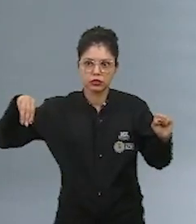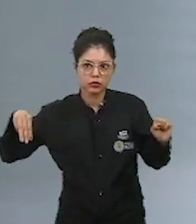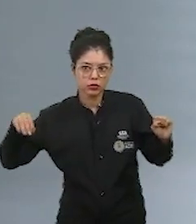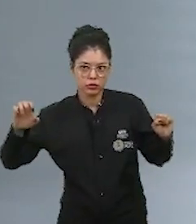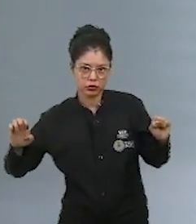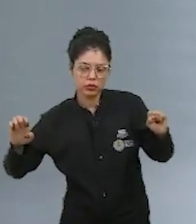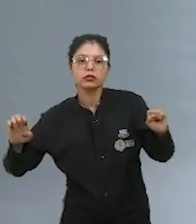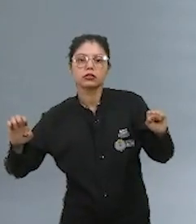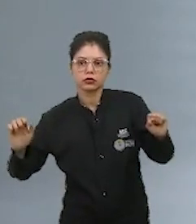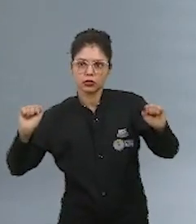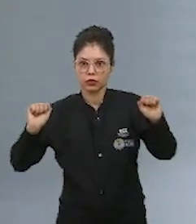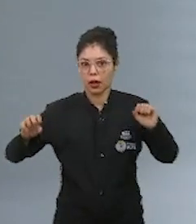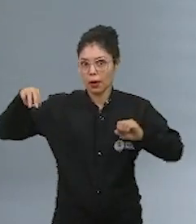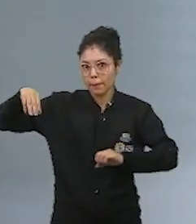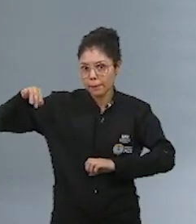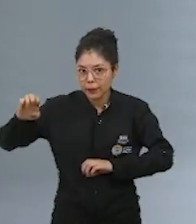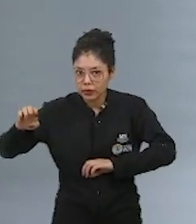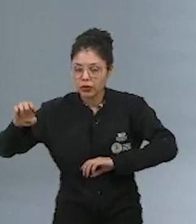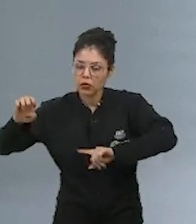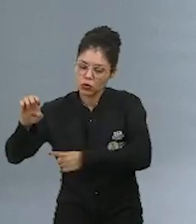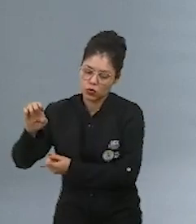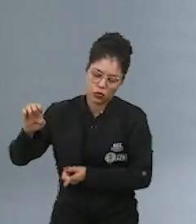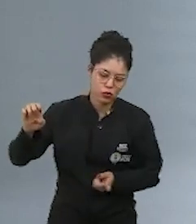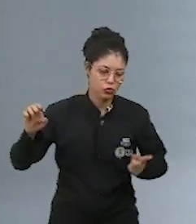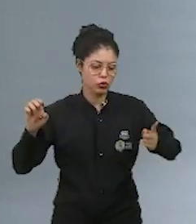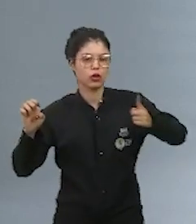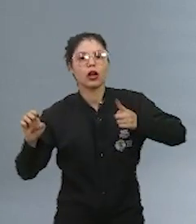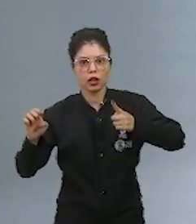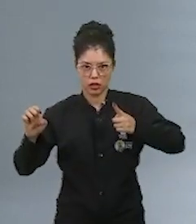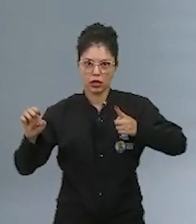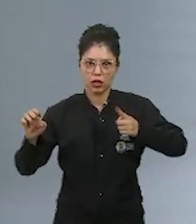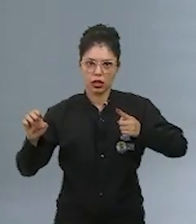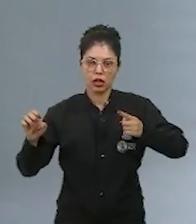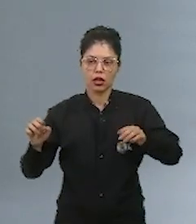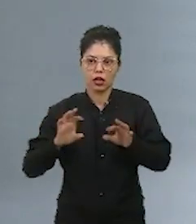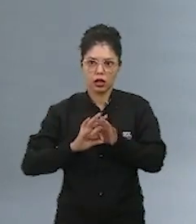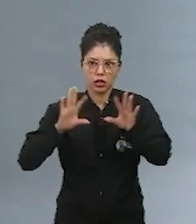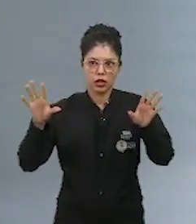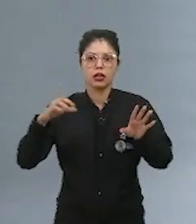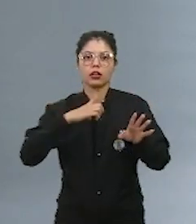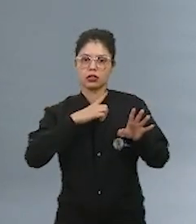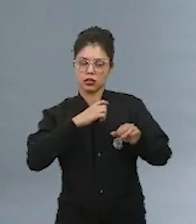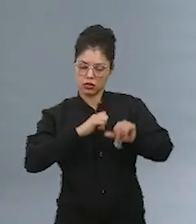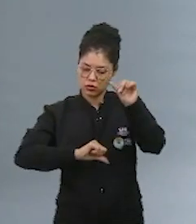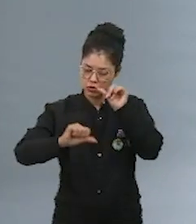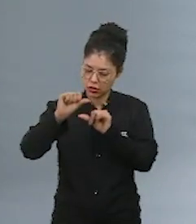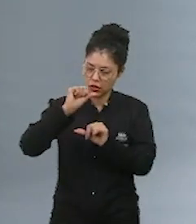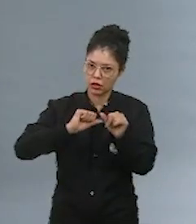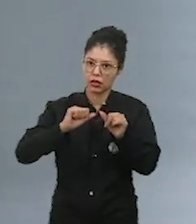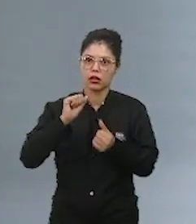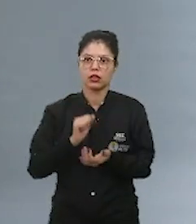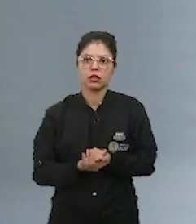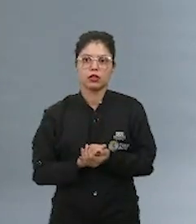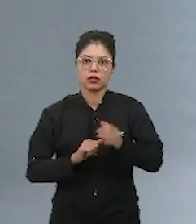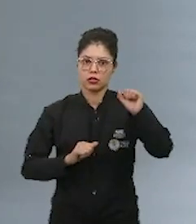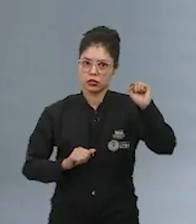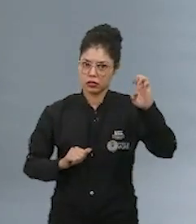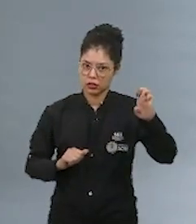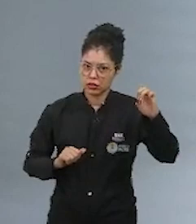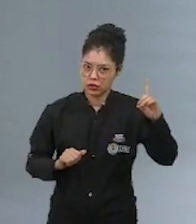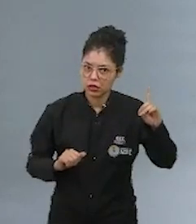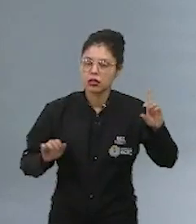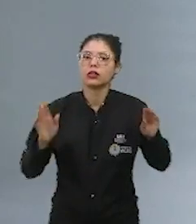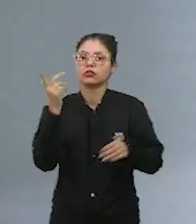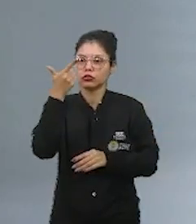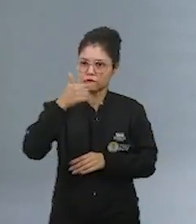rocha metamórfica, ela pode passar por processo de intemperismo, soltar os seus sedimentos e se tornar uma rocha sedimentar